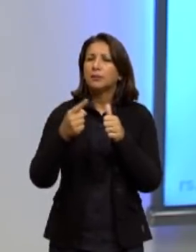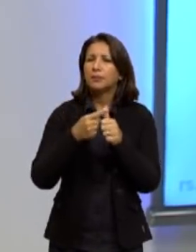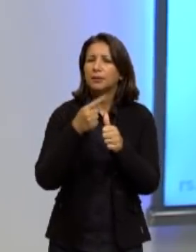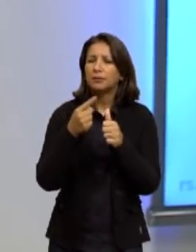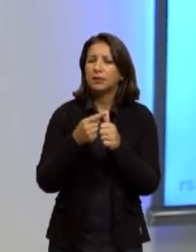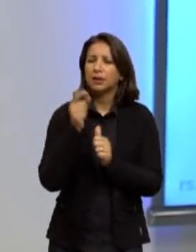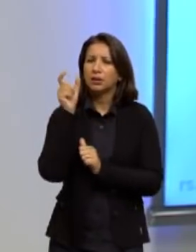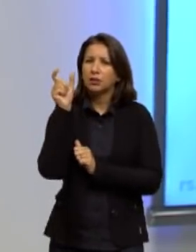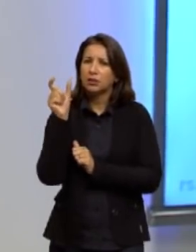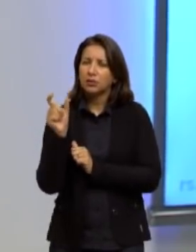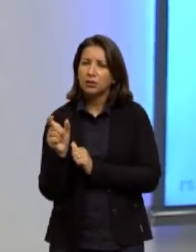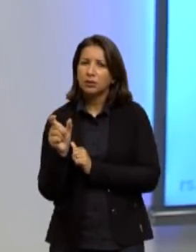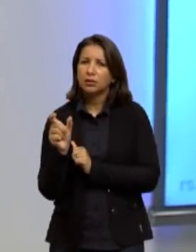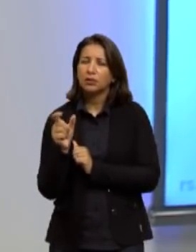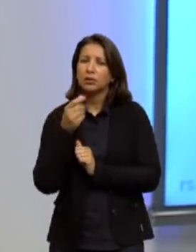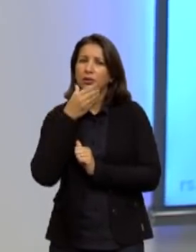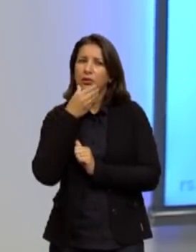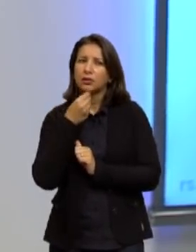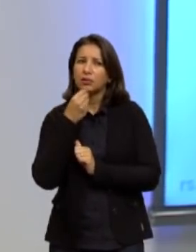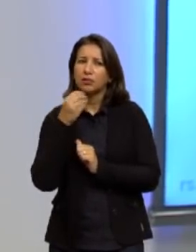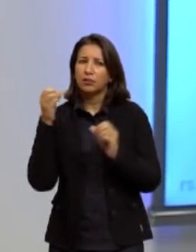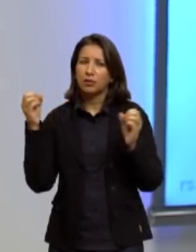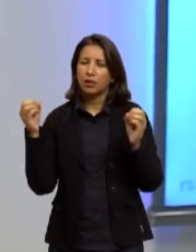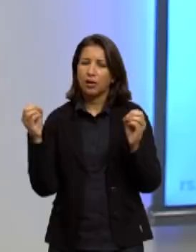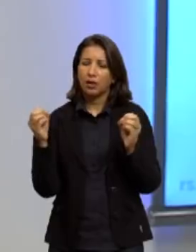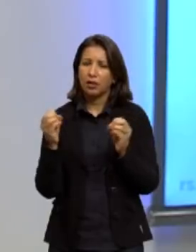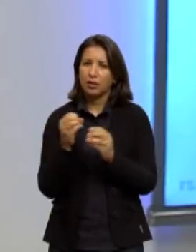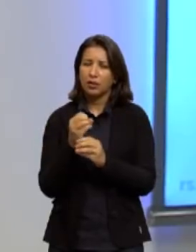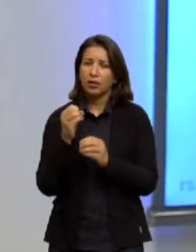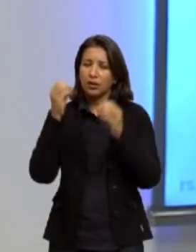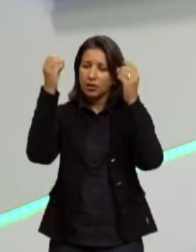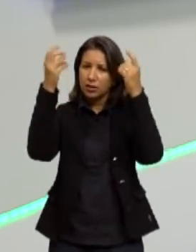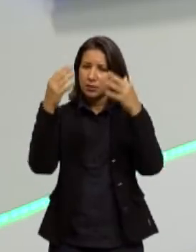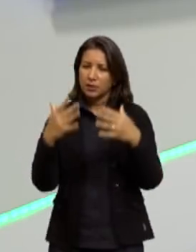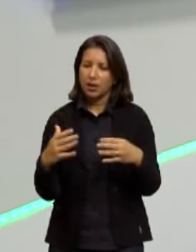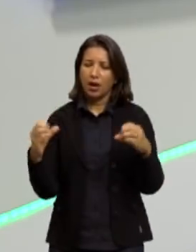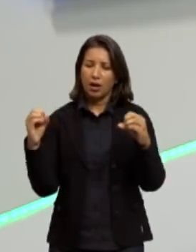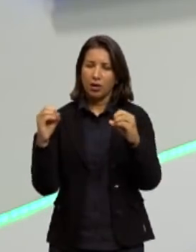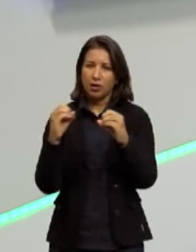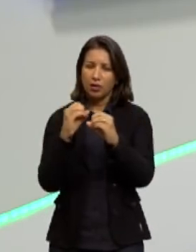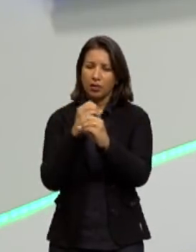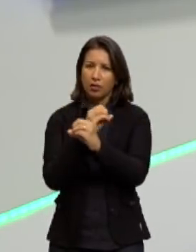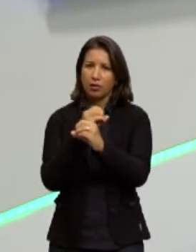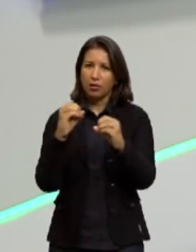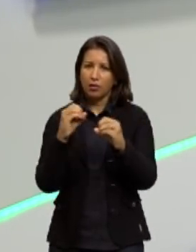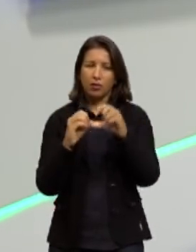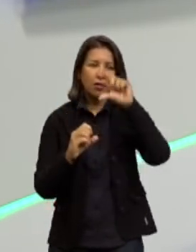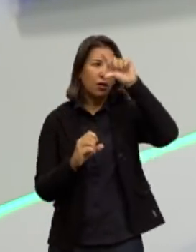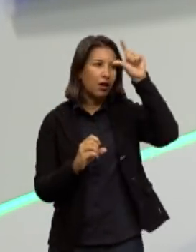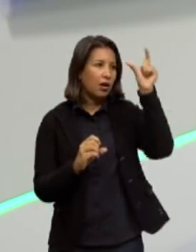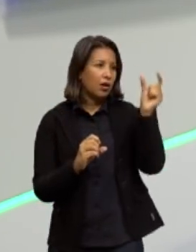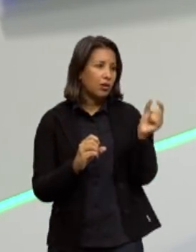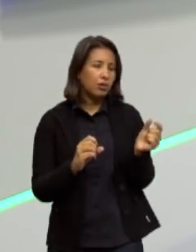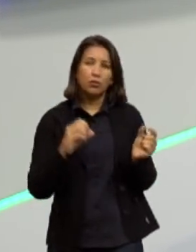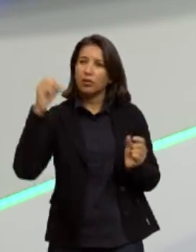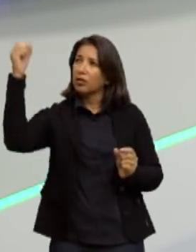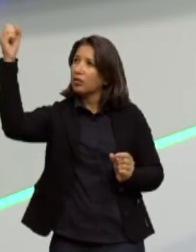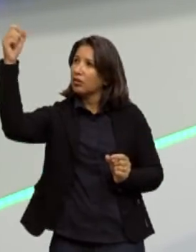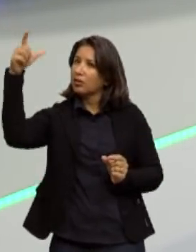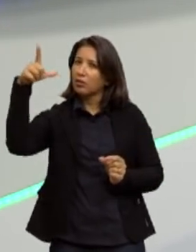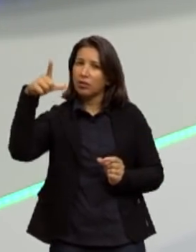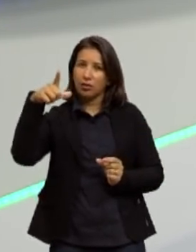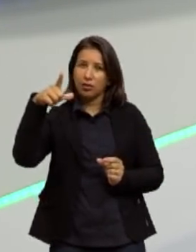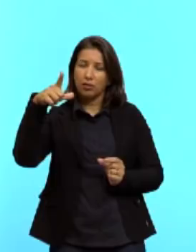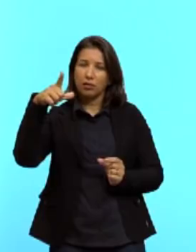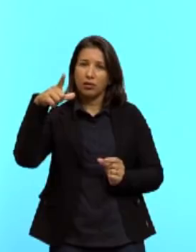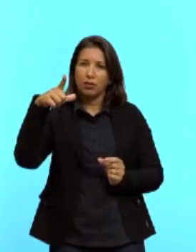a explicar o eclipse solar e ao verificar que a lua era iluminada por esse aço o